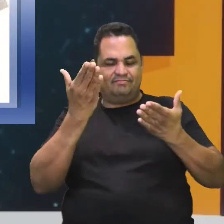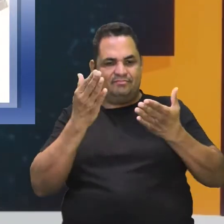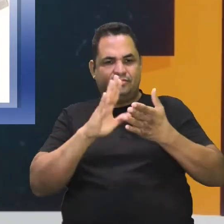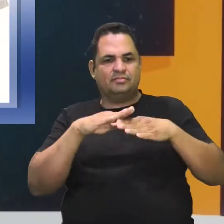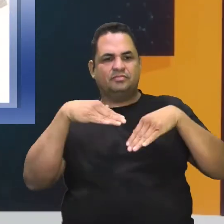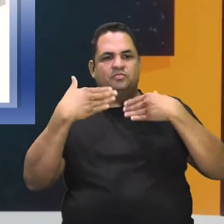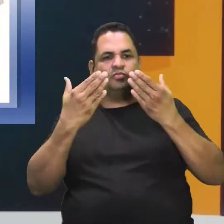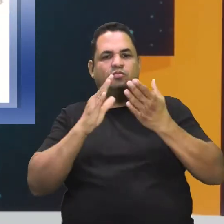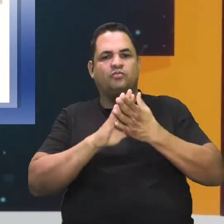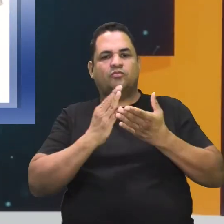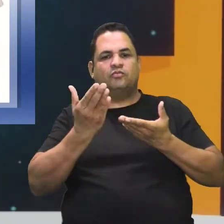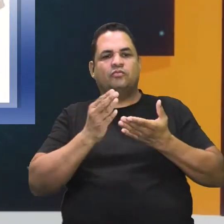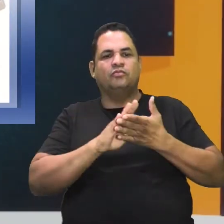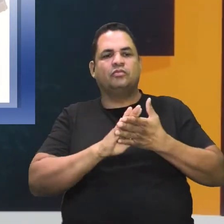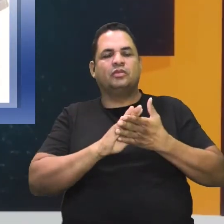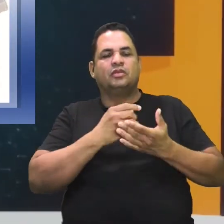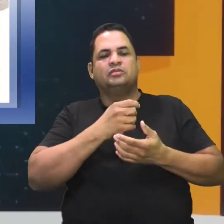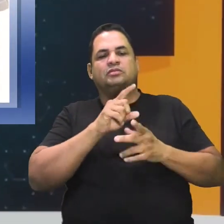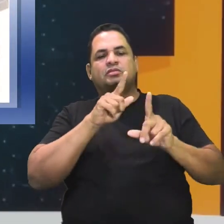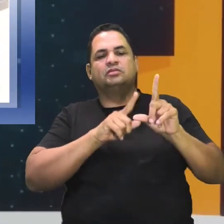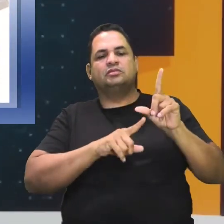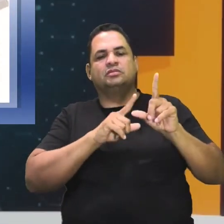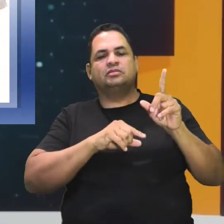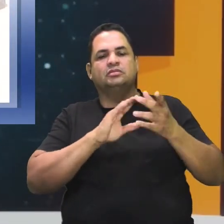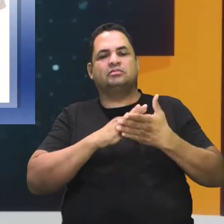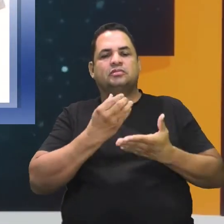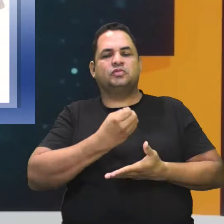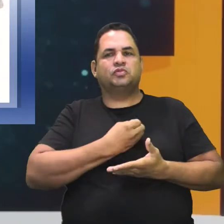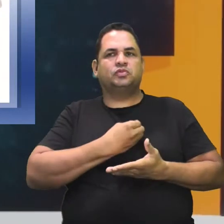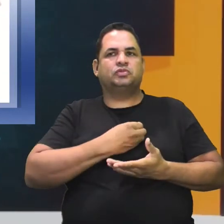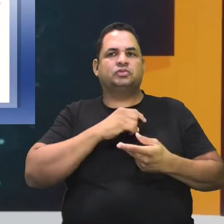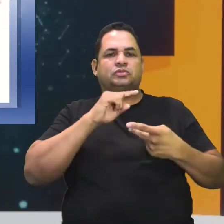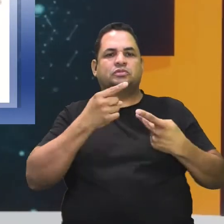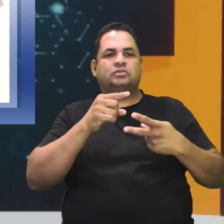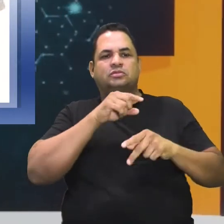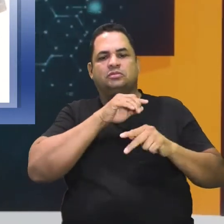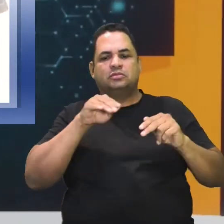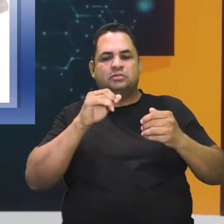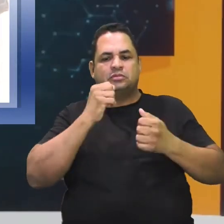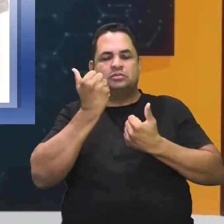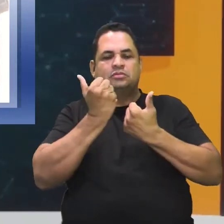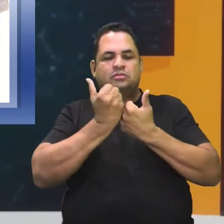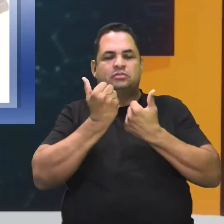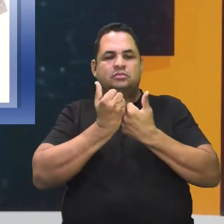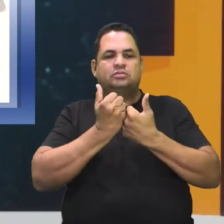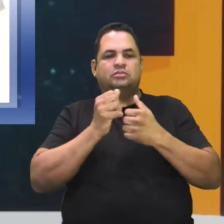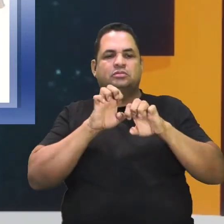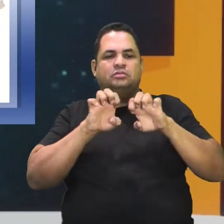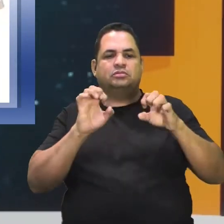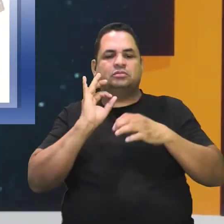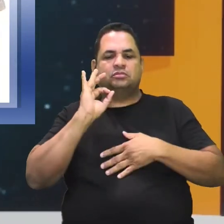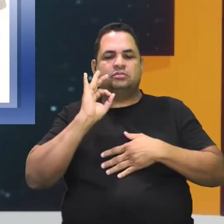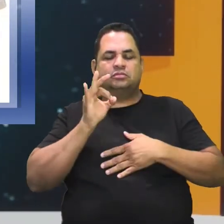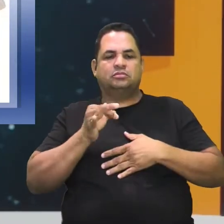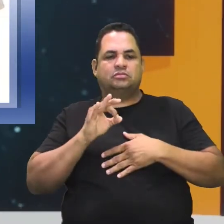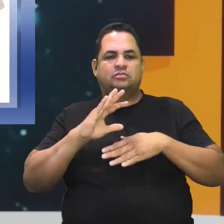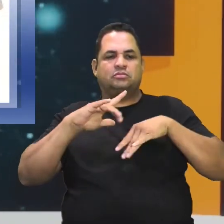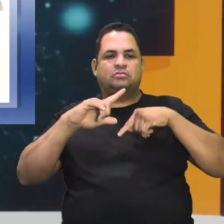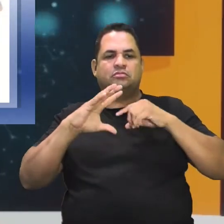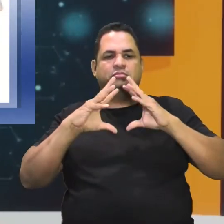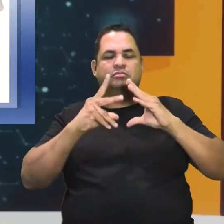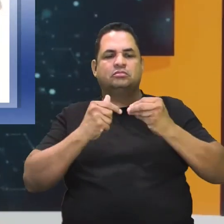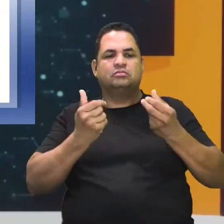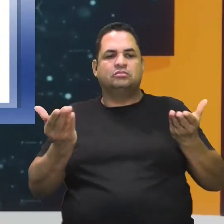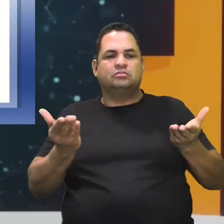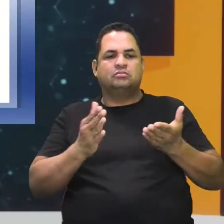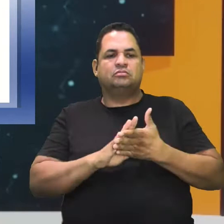né, quais são as coordenadas do ponto, quais são os coeficientes da reta, e aí substitui na equação e dá tudo certo. Tranquilo e favorável? Então